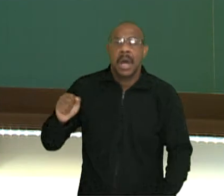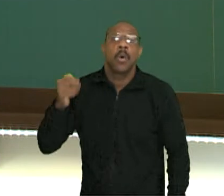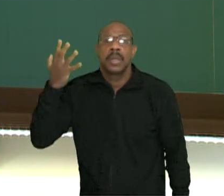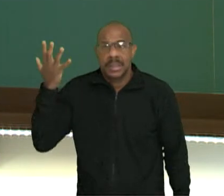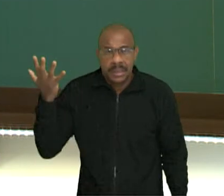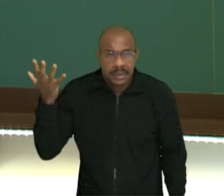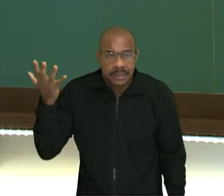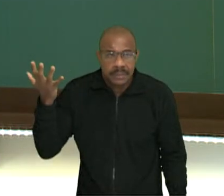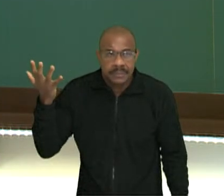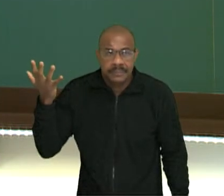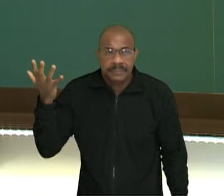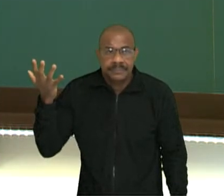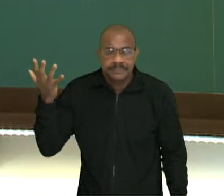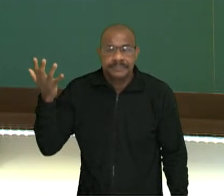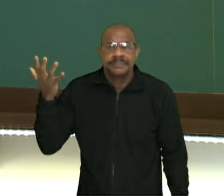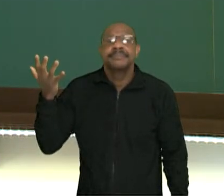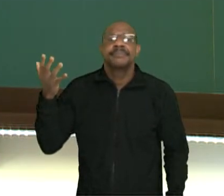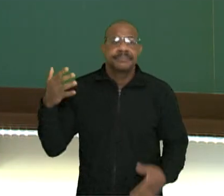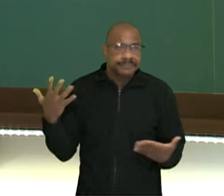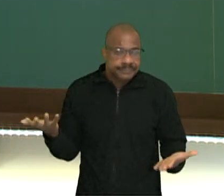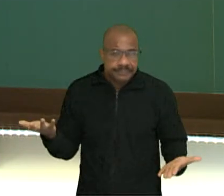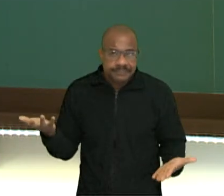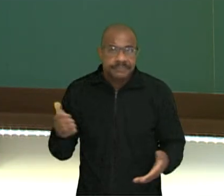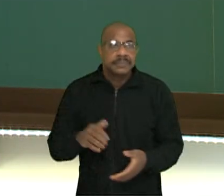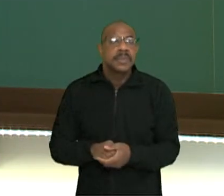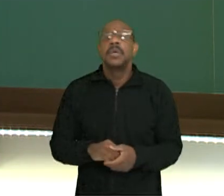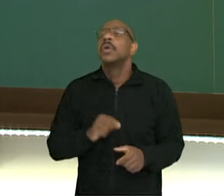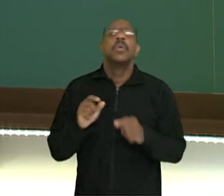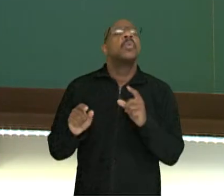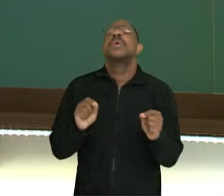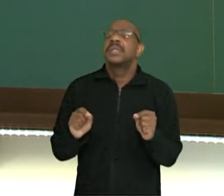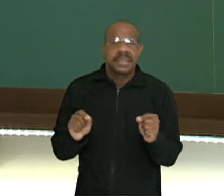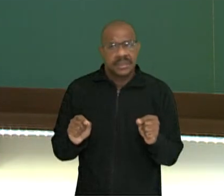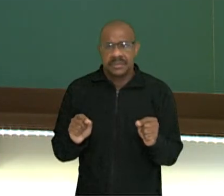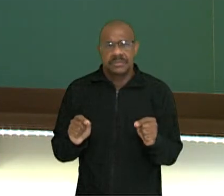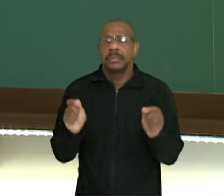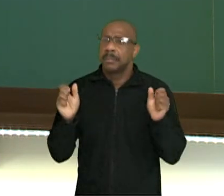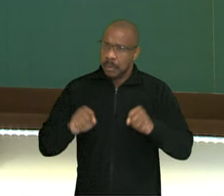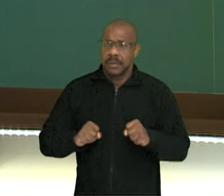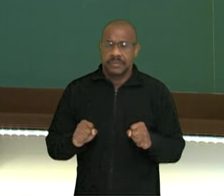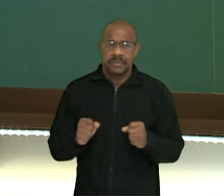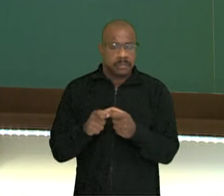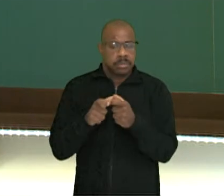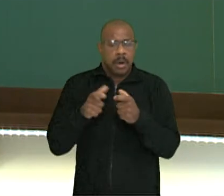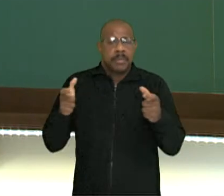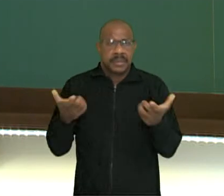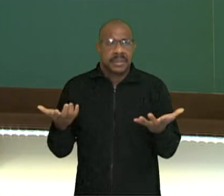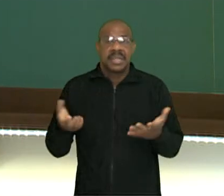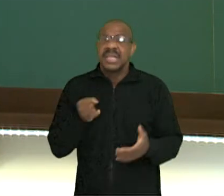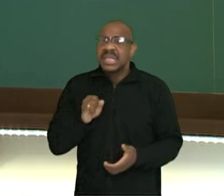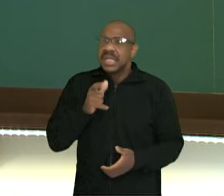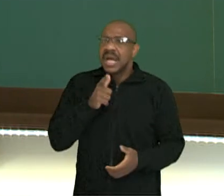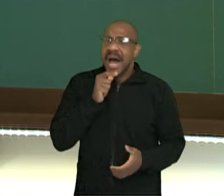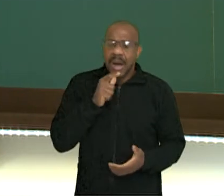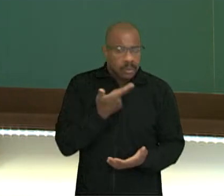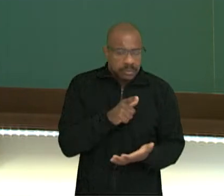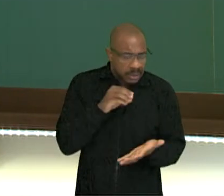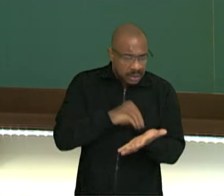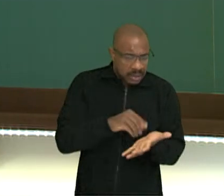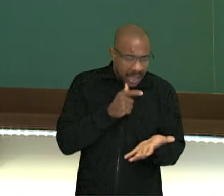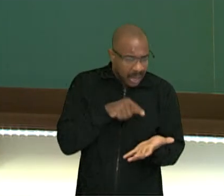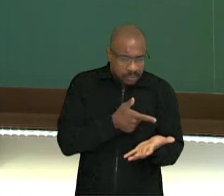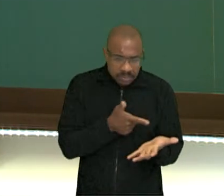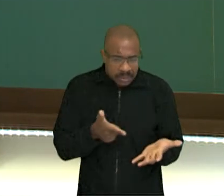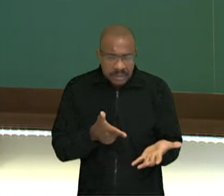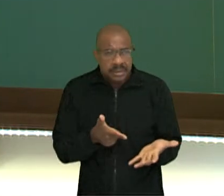As consequências, né? O que isso acarreta? Veja, Se eu não tenho água, por